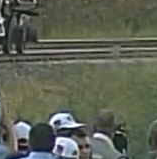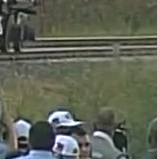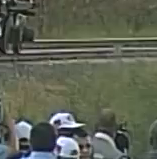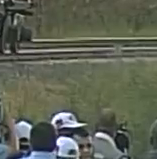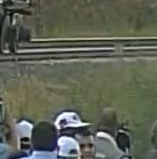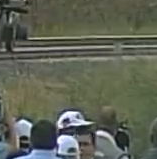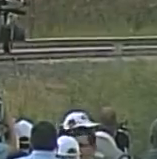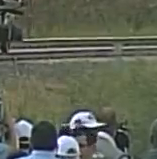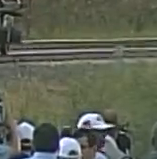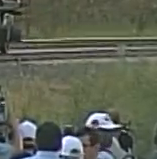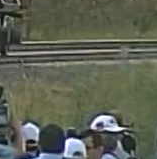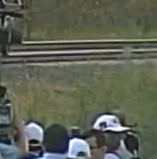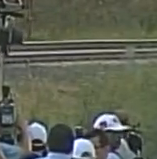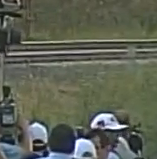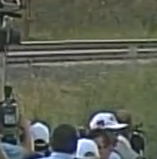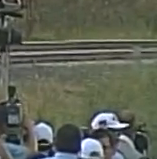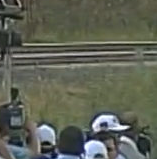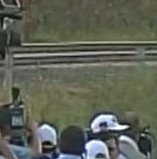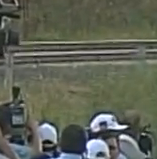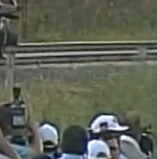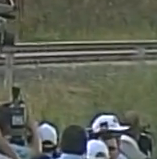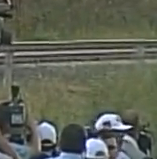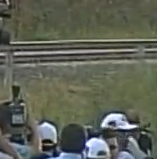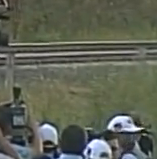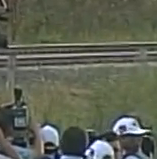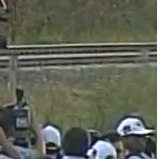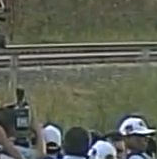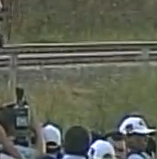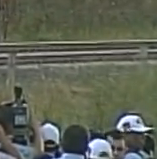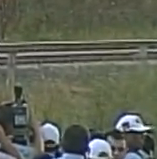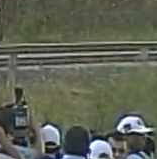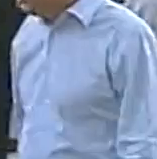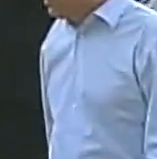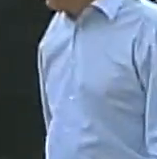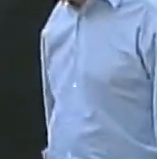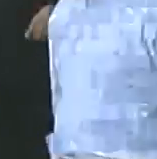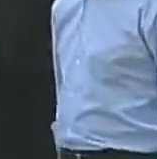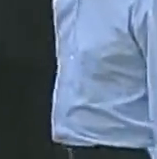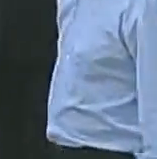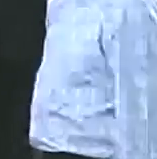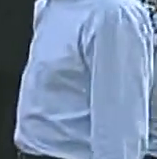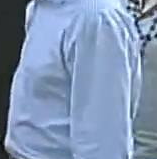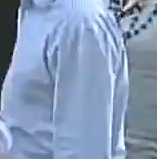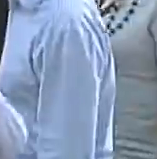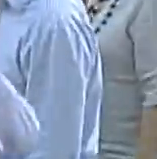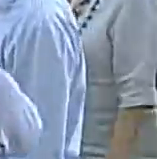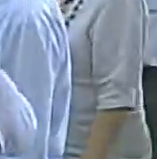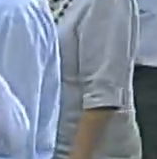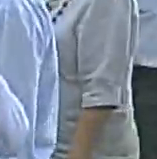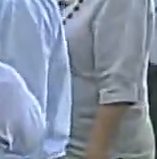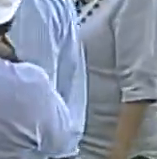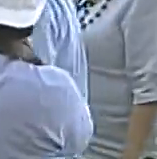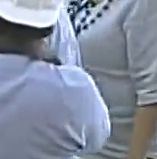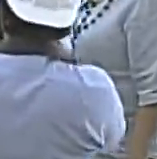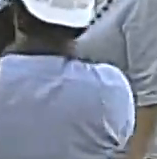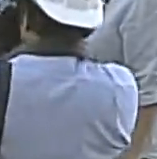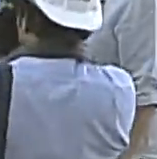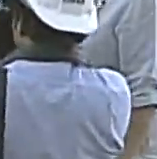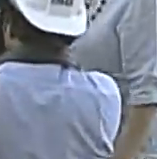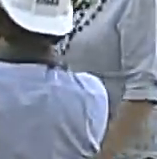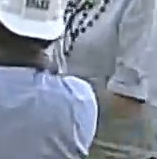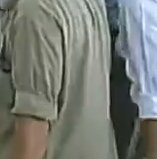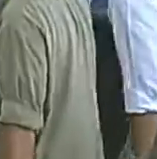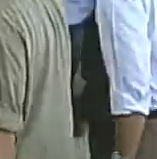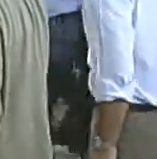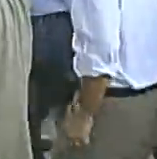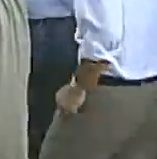espécie de locomotiva aberta para chegar ao ramal Ouro Verde Anápolis, onde foi recebida por engenheiros e trabalhadores da